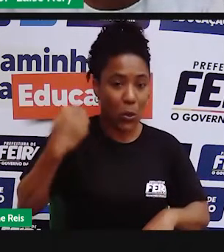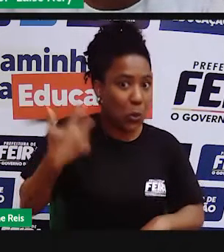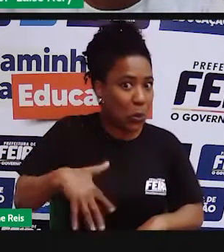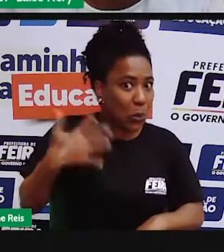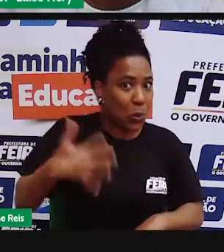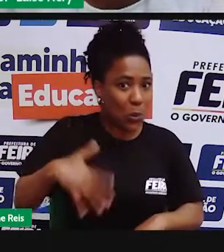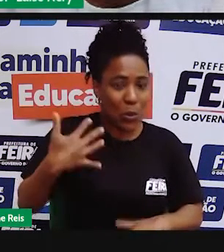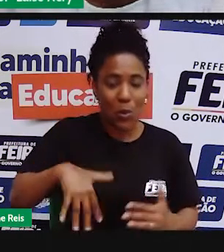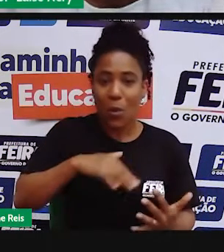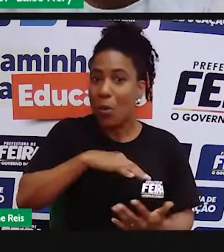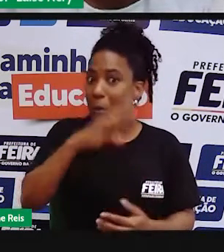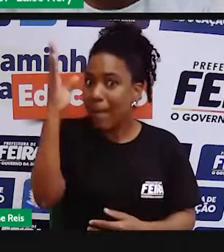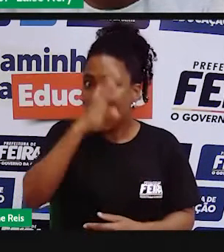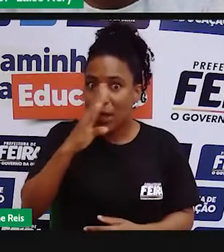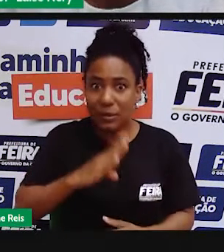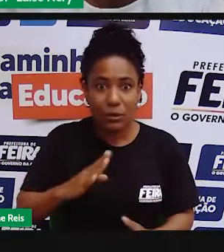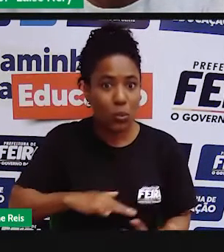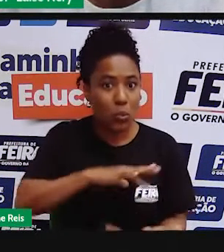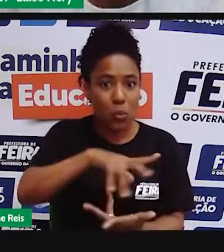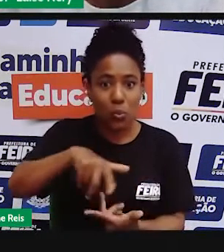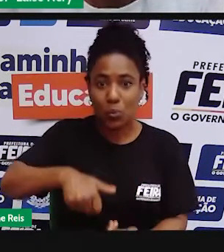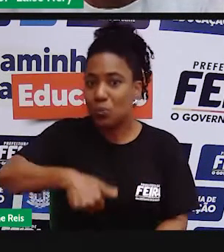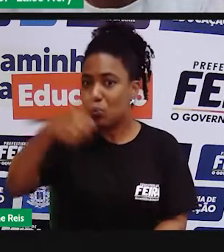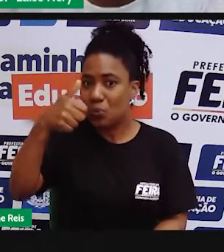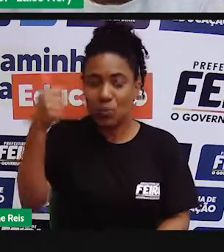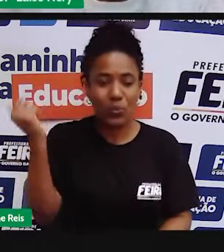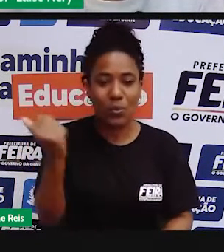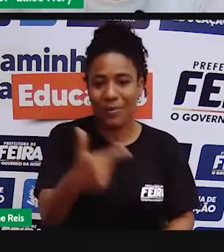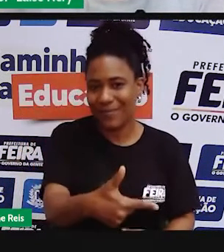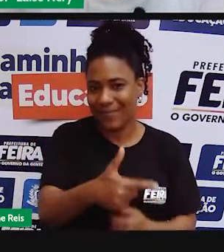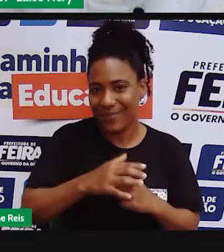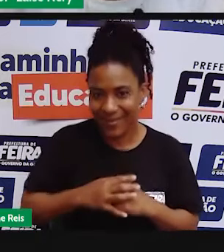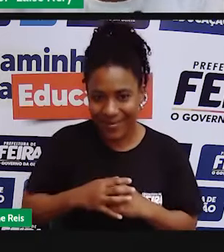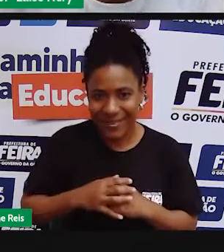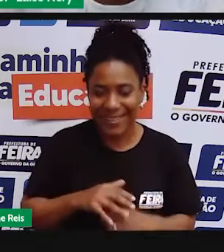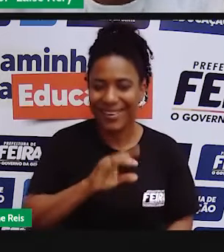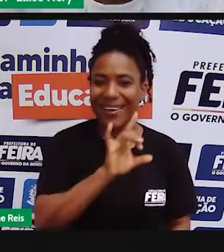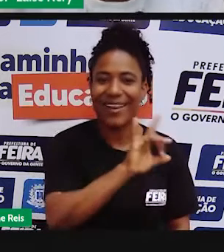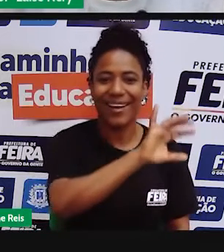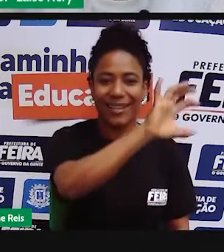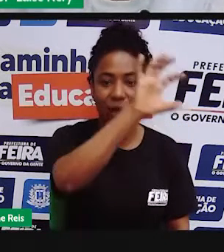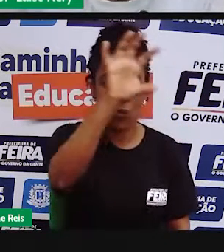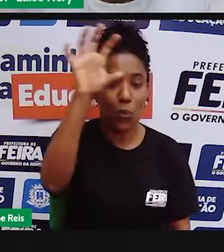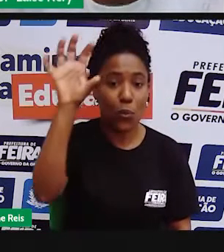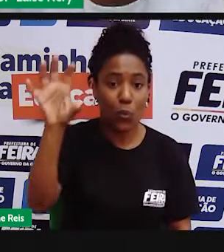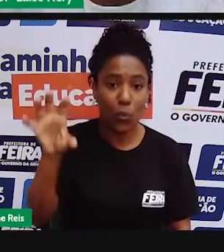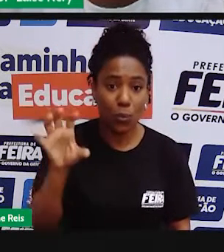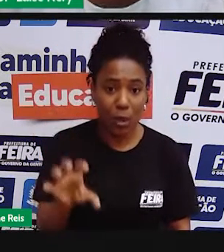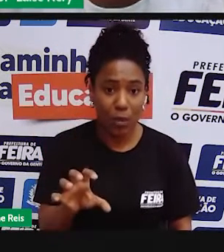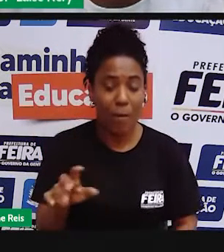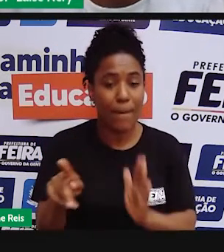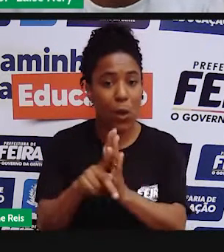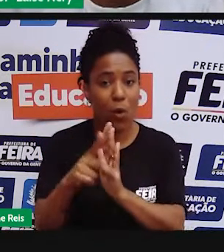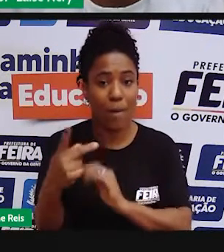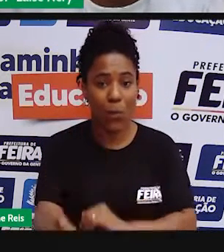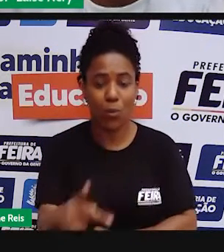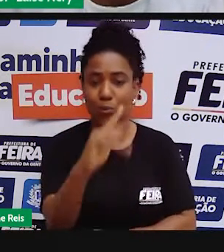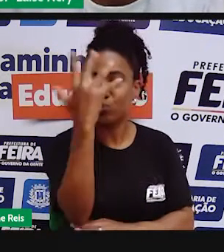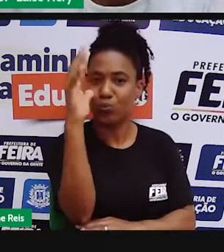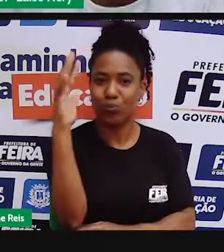flora. Cada região possui características específicas em relação à flora.